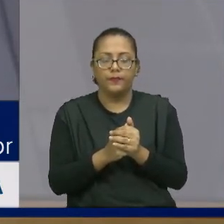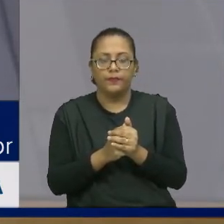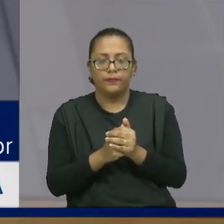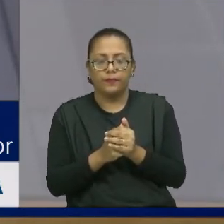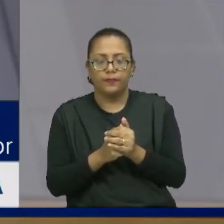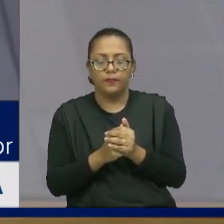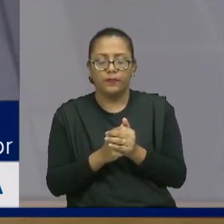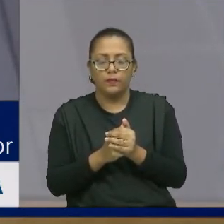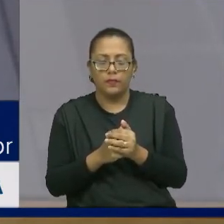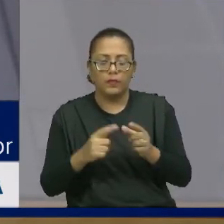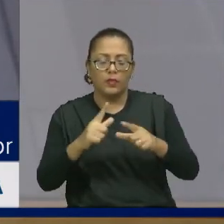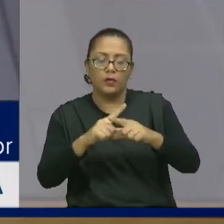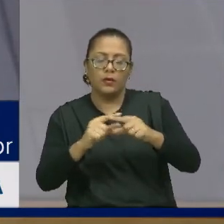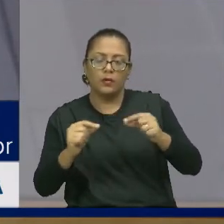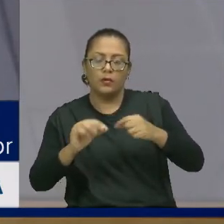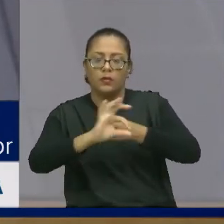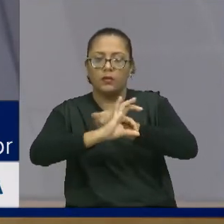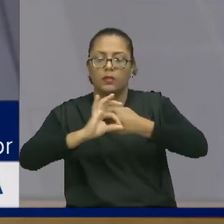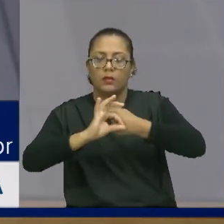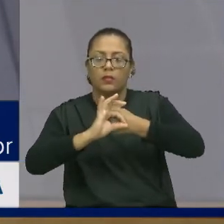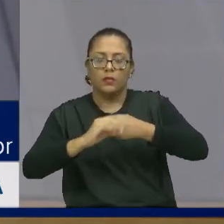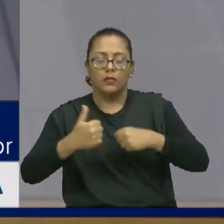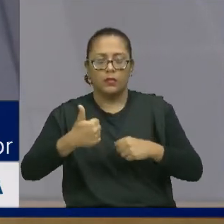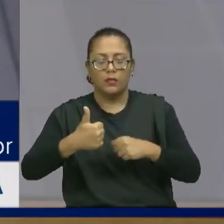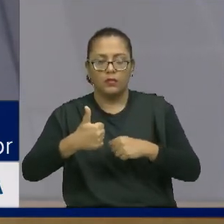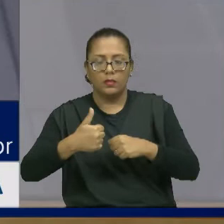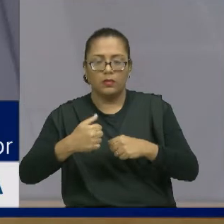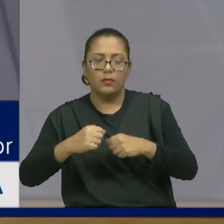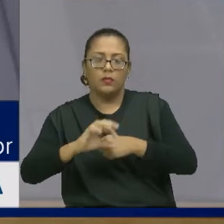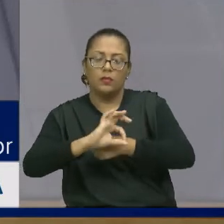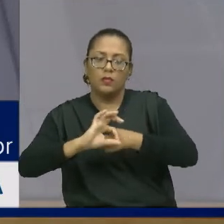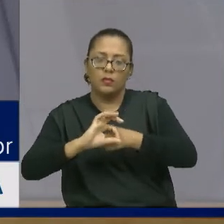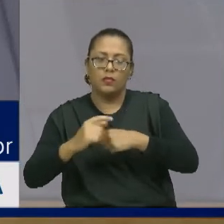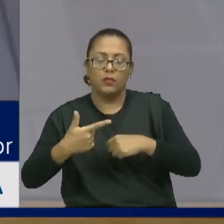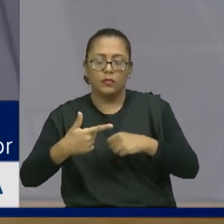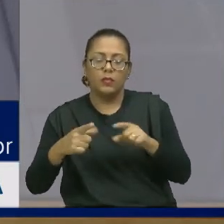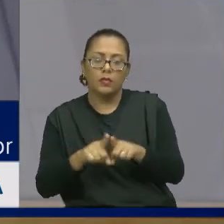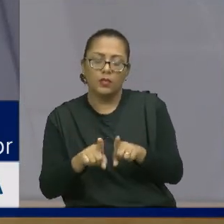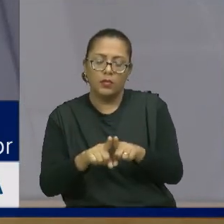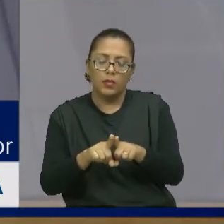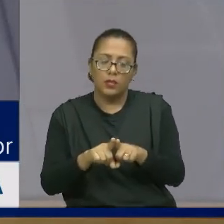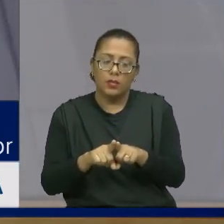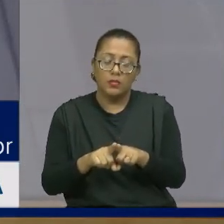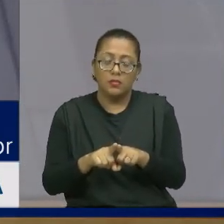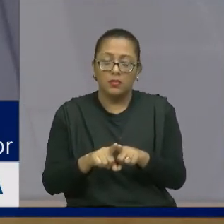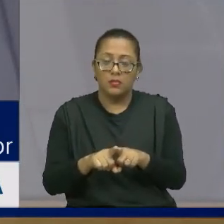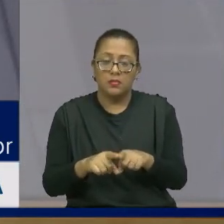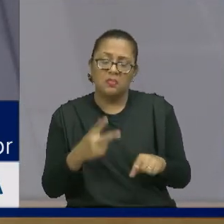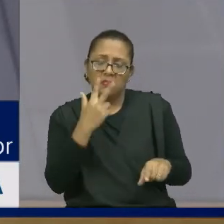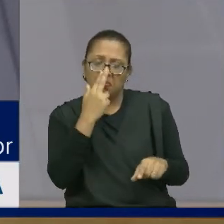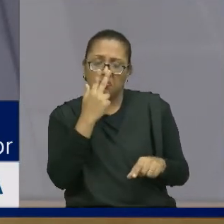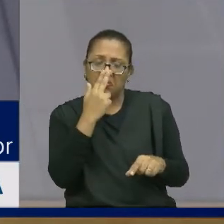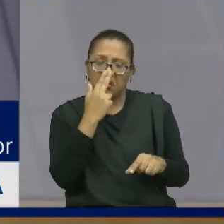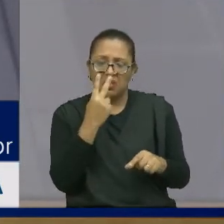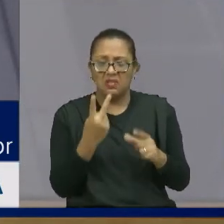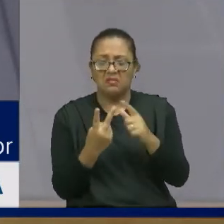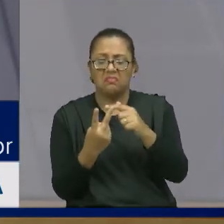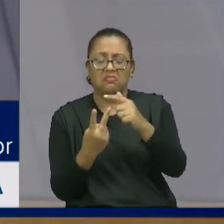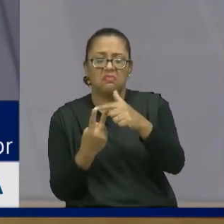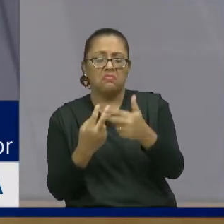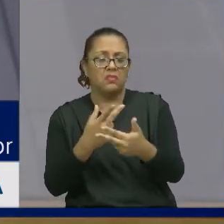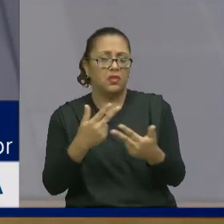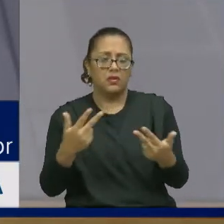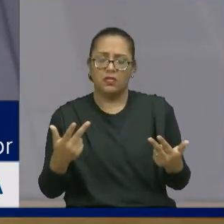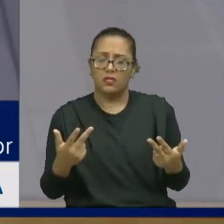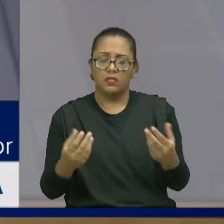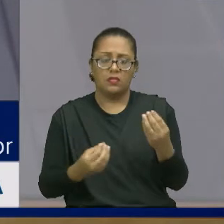1 do artigo 2 pode trazer dubialidade quanto à utilização